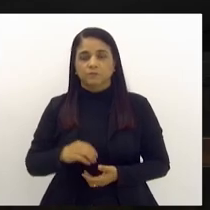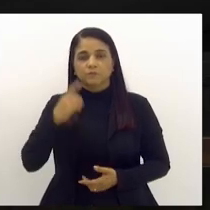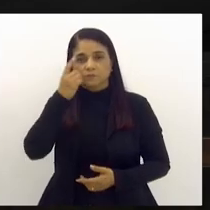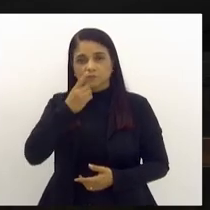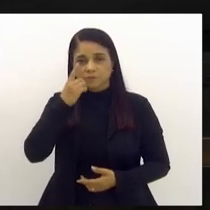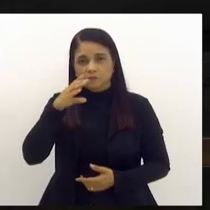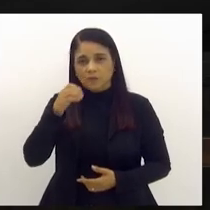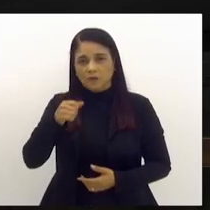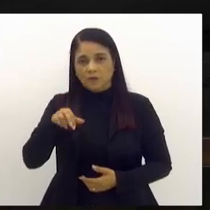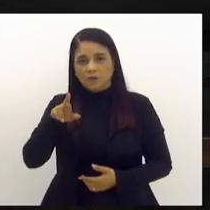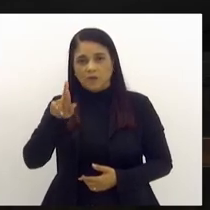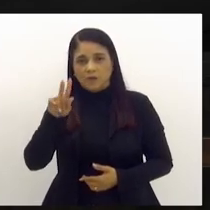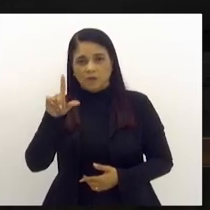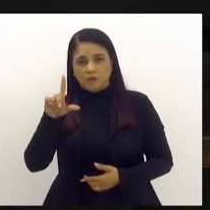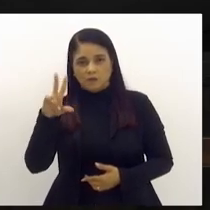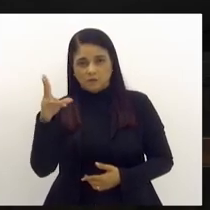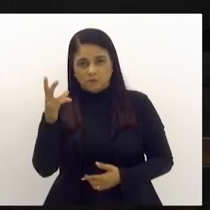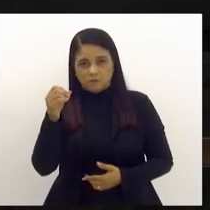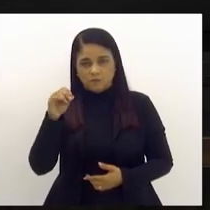Deputado Carlinhos BNH.